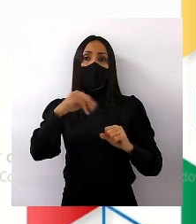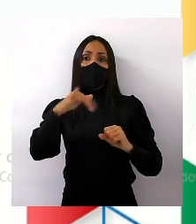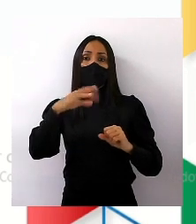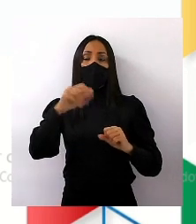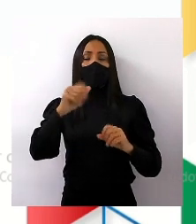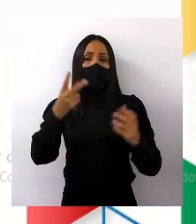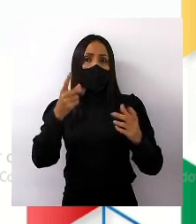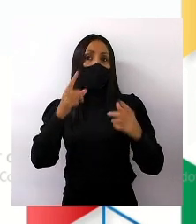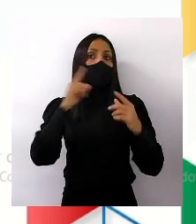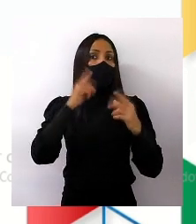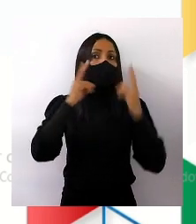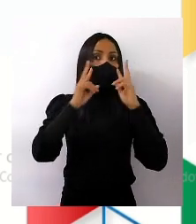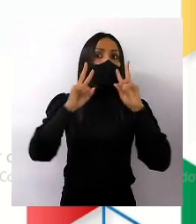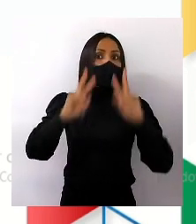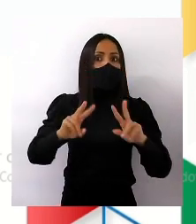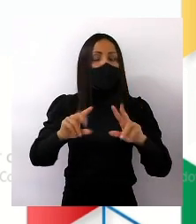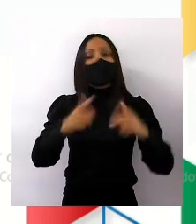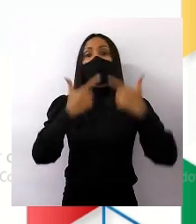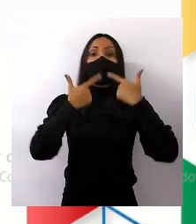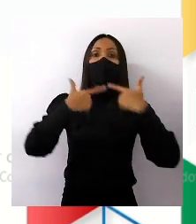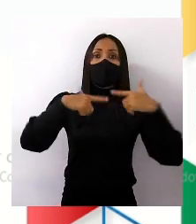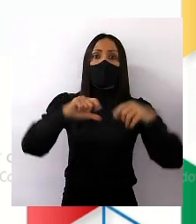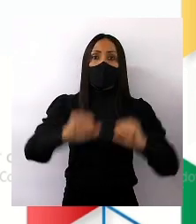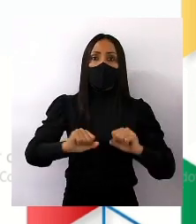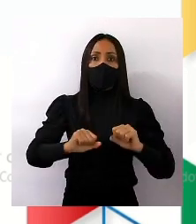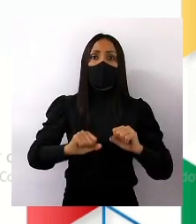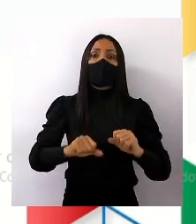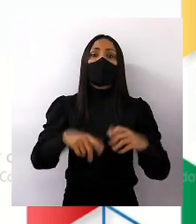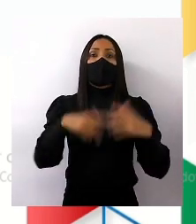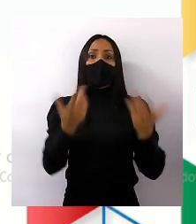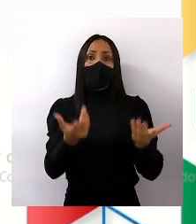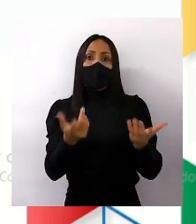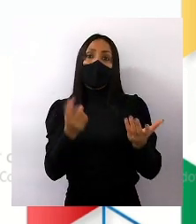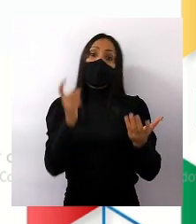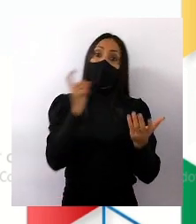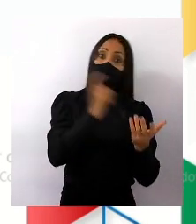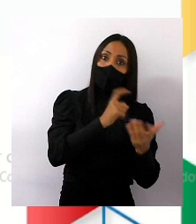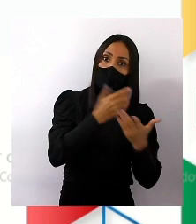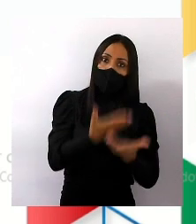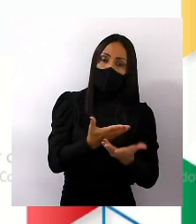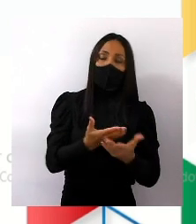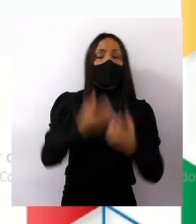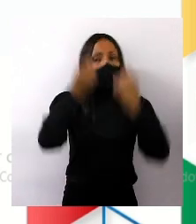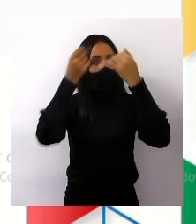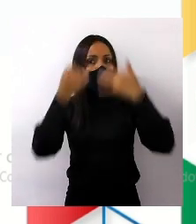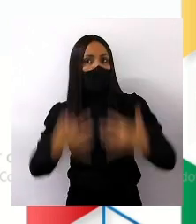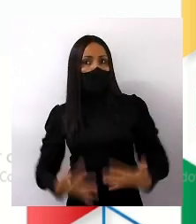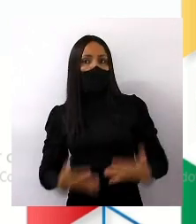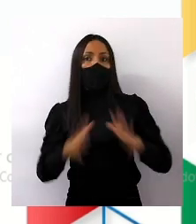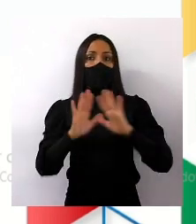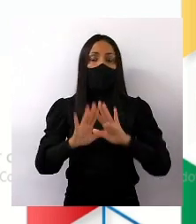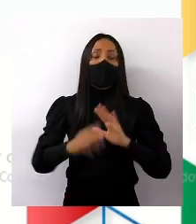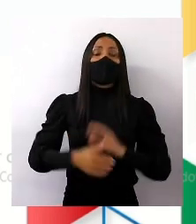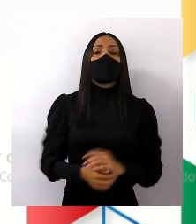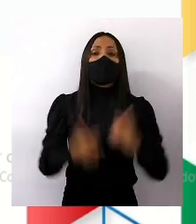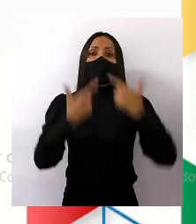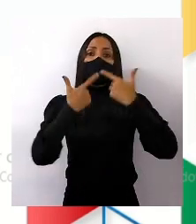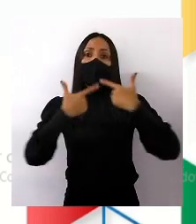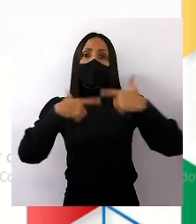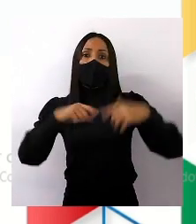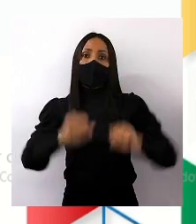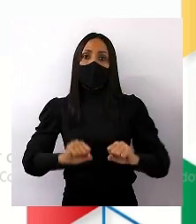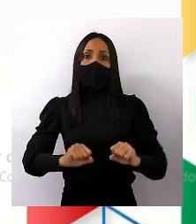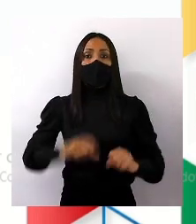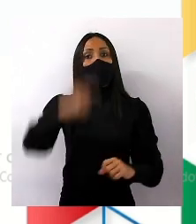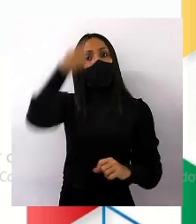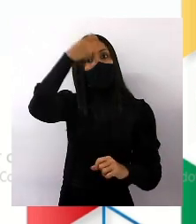A linguagem conotativa é a linguagem figurada. Já vou explicar isso melhor para vocês. A linguagem também, gente, ela é